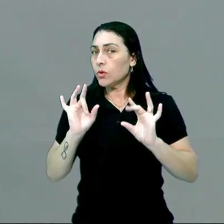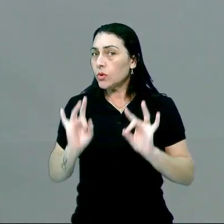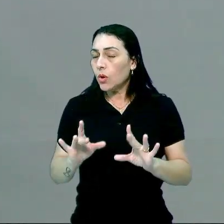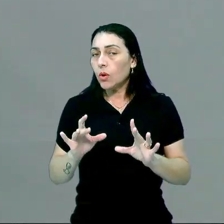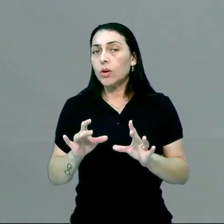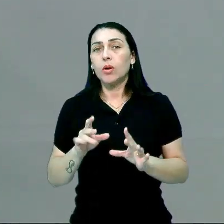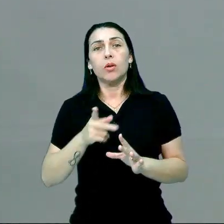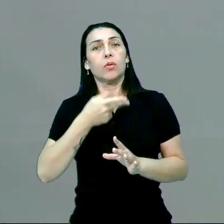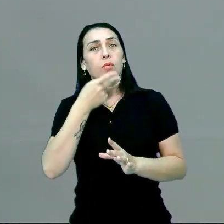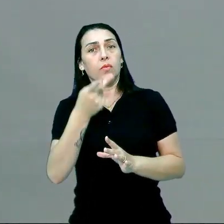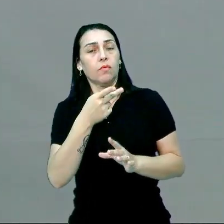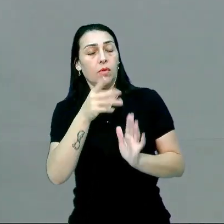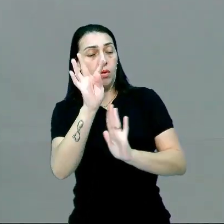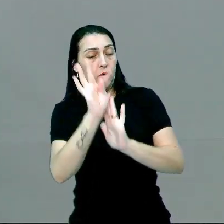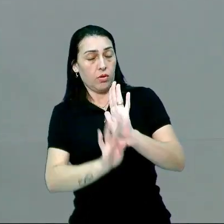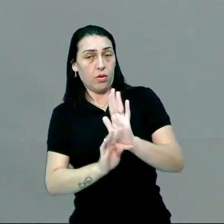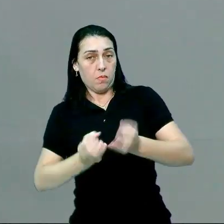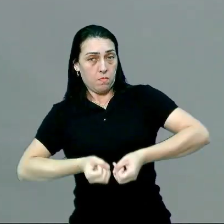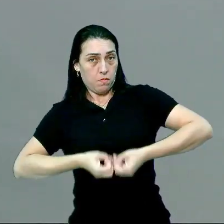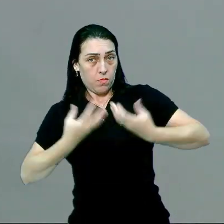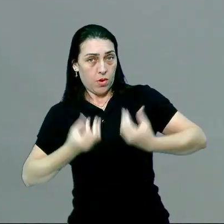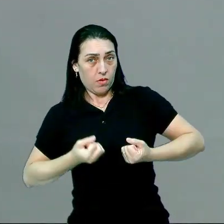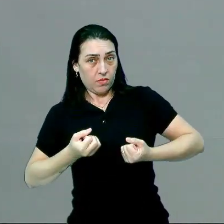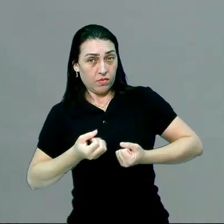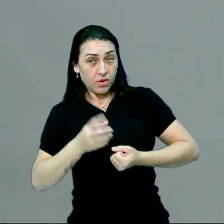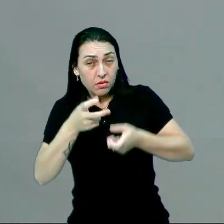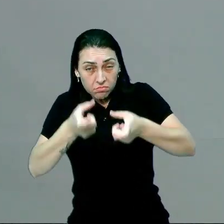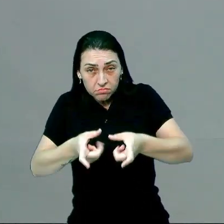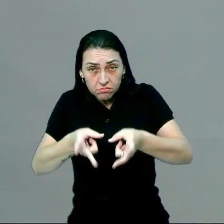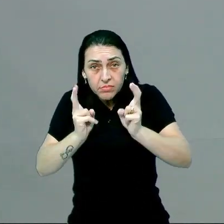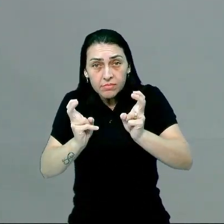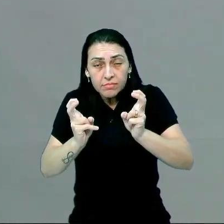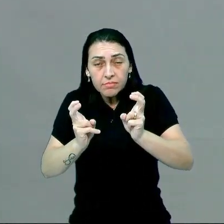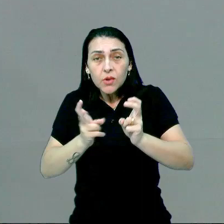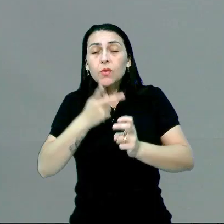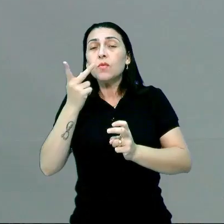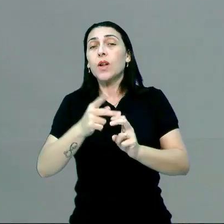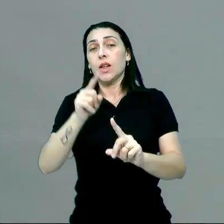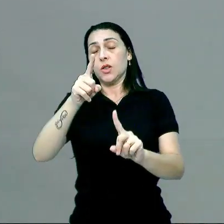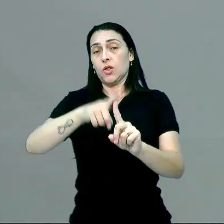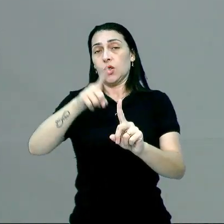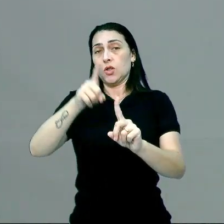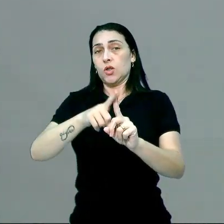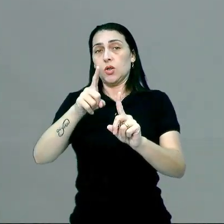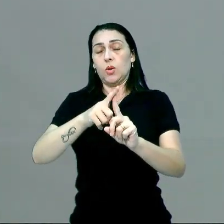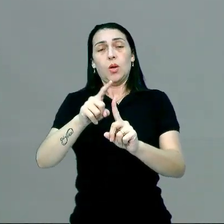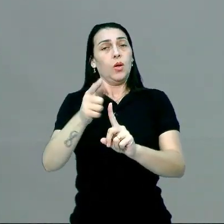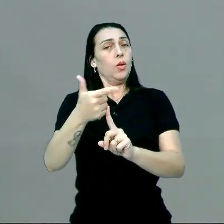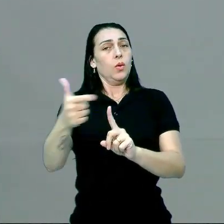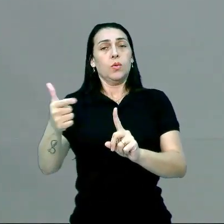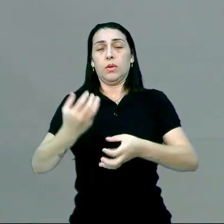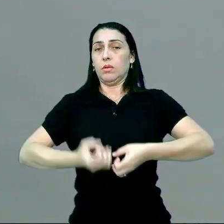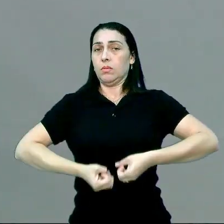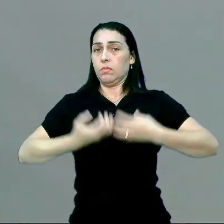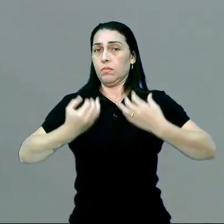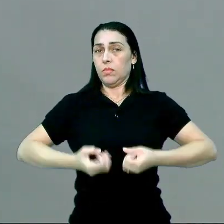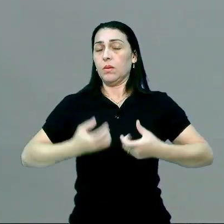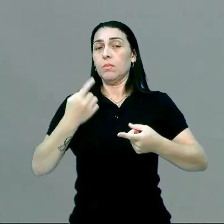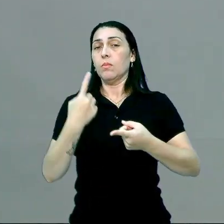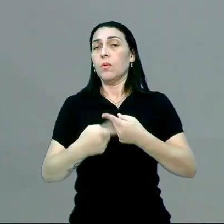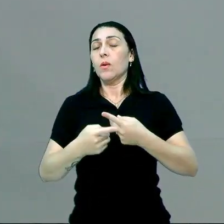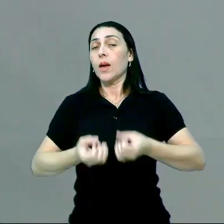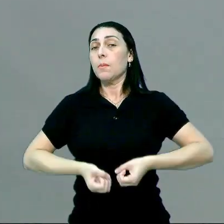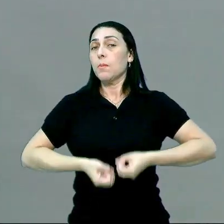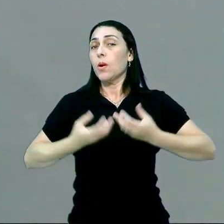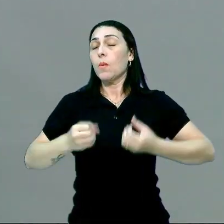não dei nos tipos de texto um poema. Não sei se vocês observaram. Eu falei de tipos e em nenhum deles nós temos um poema. Porque